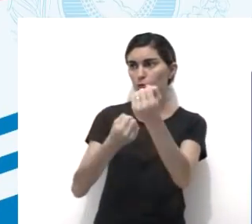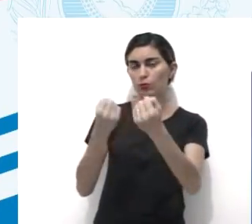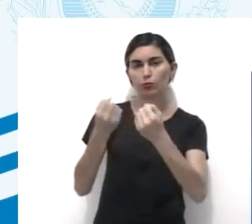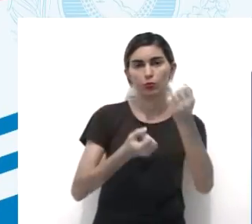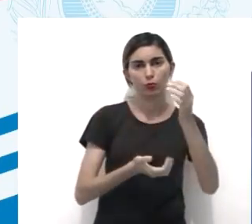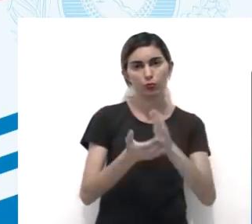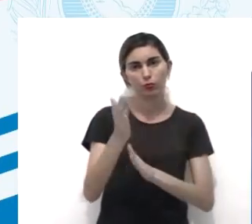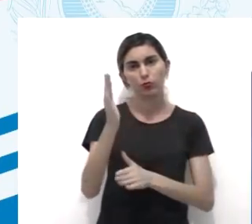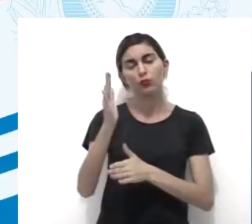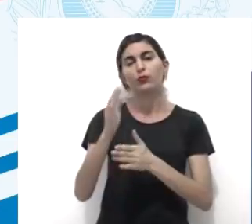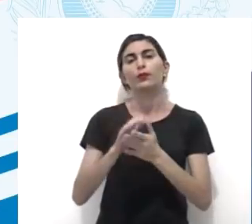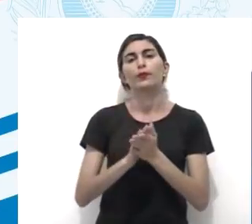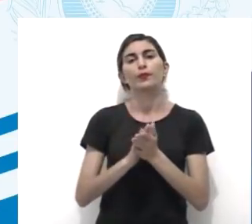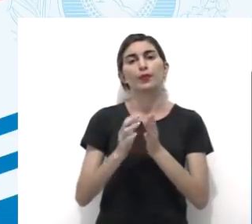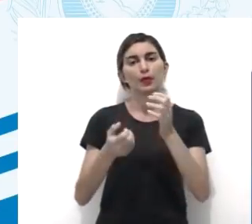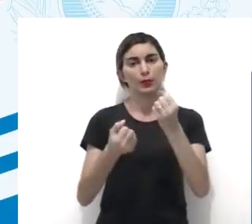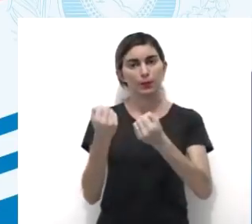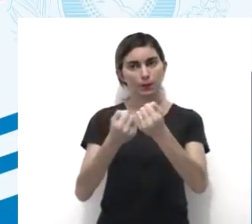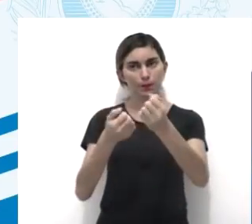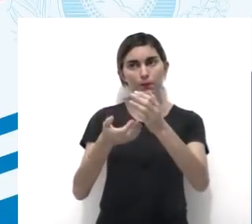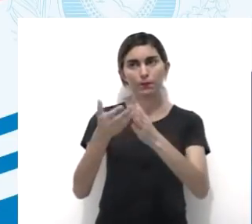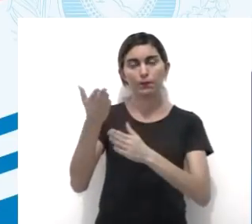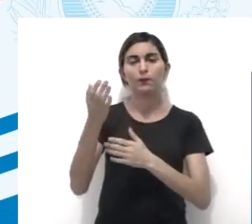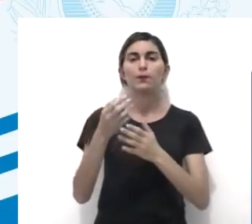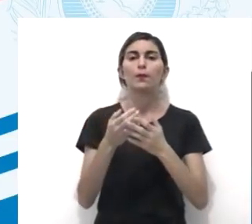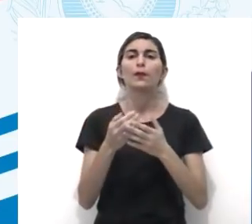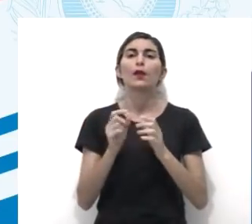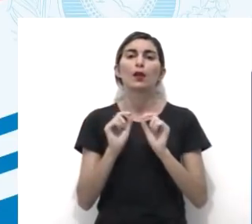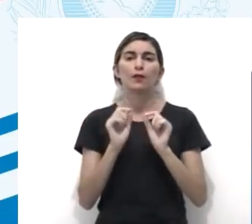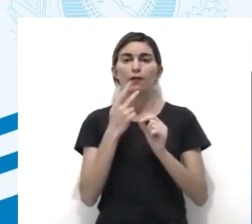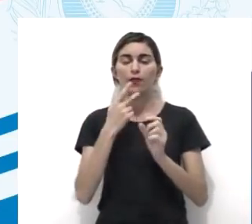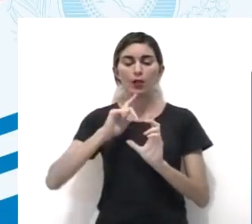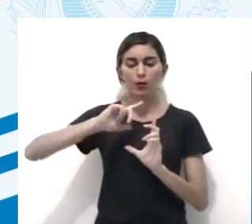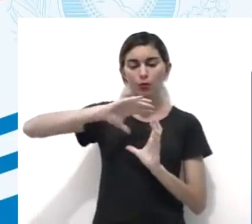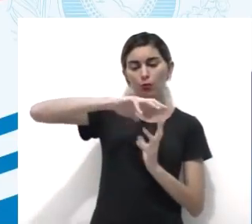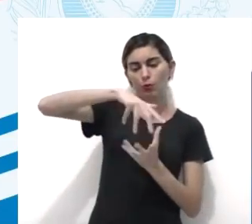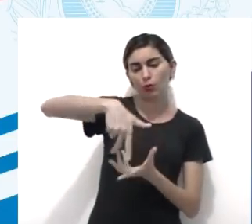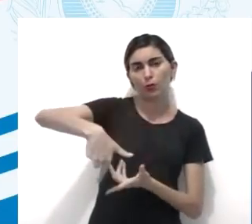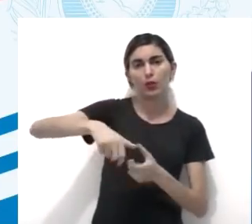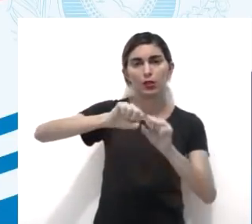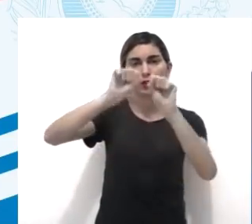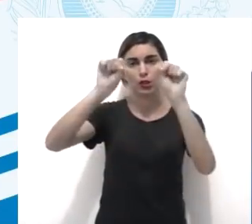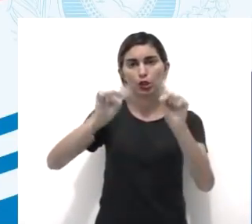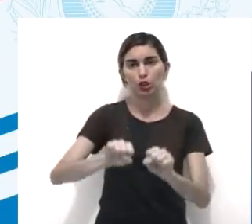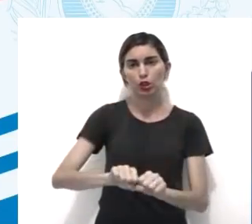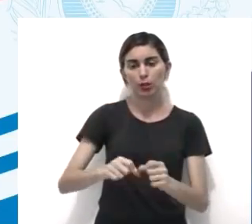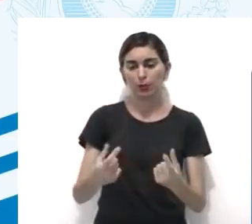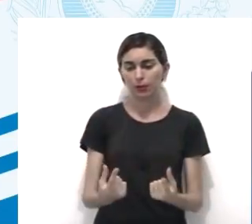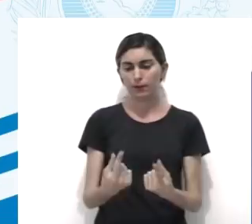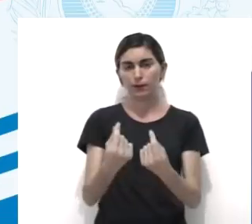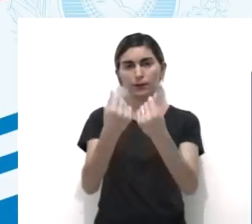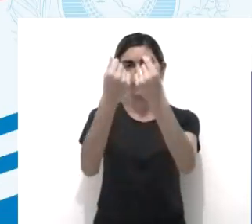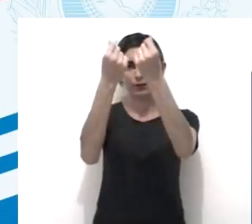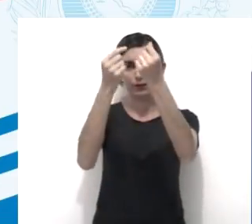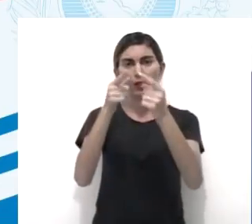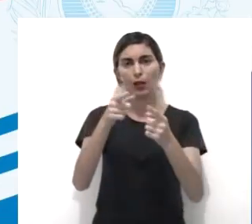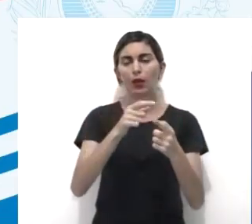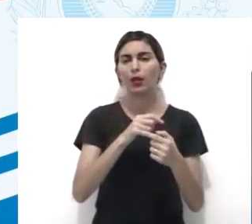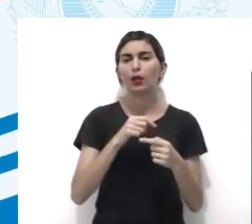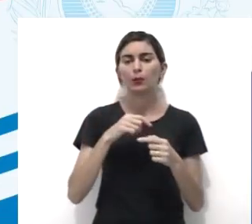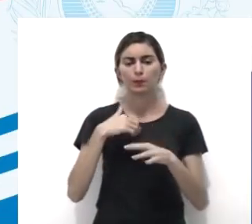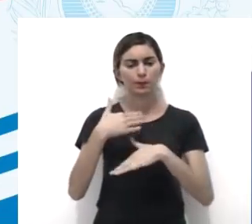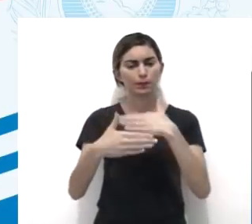É importante a gente fazer essa correlação quando a gente fala de globalização com o sistema de produção capitalista. Ele que